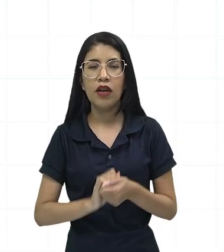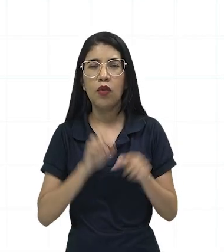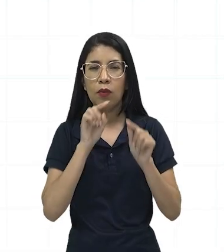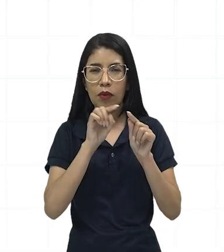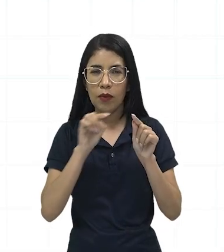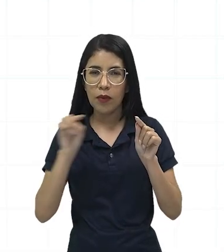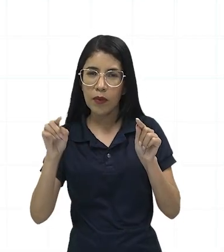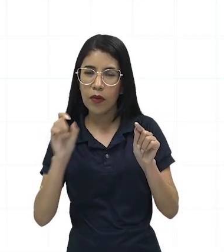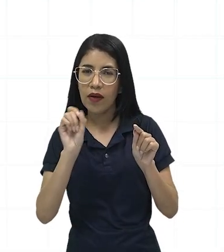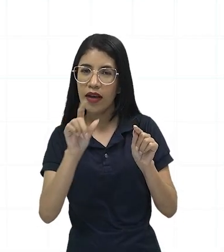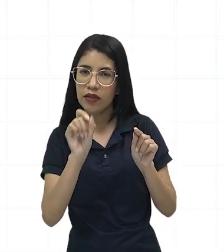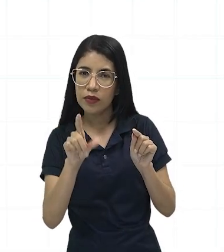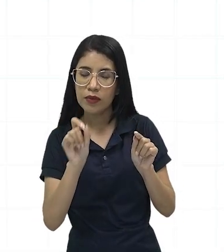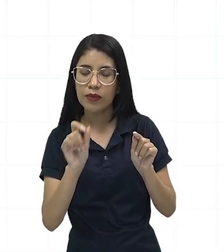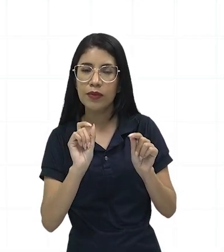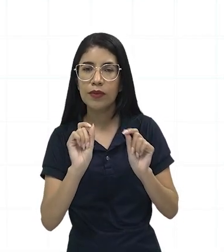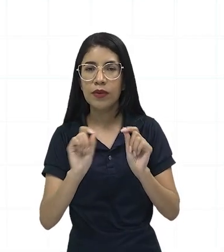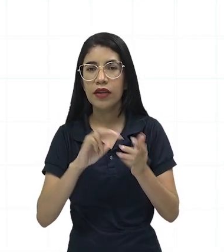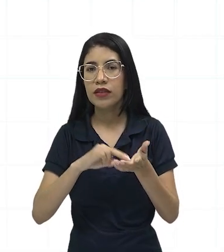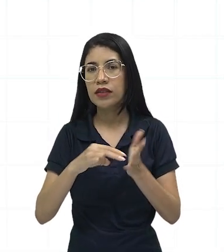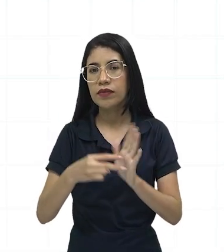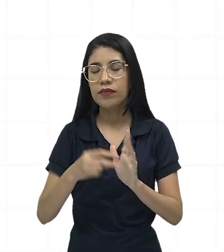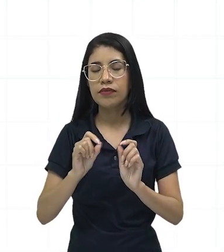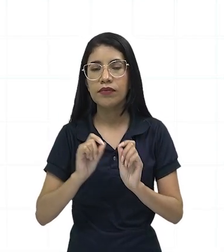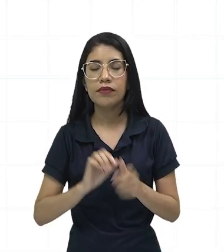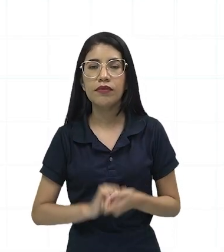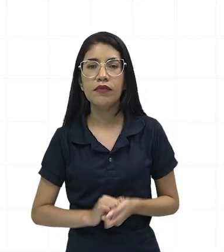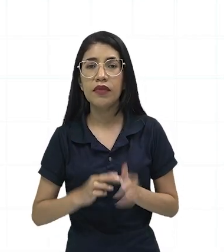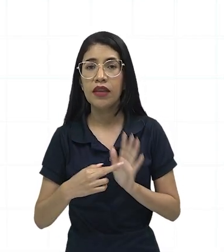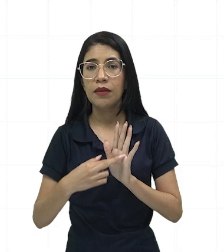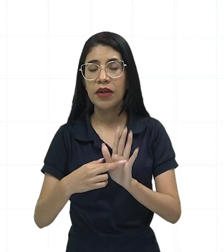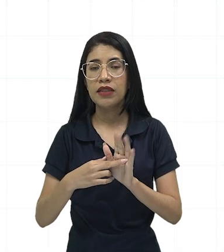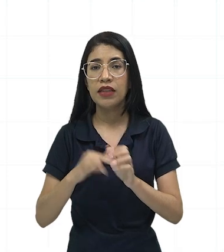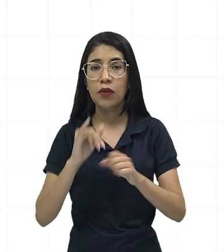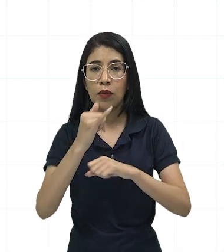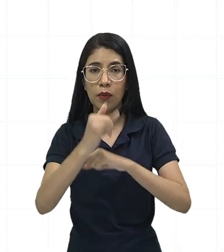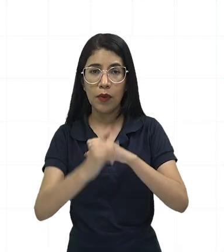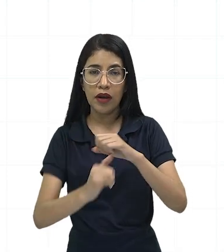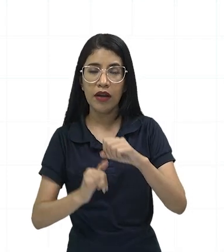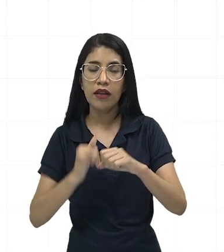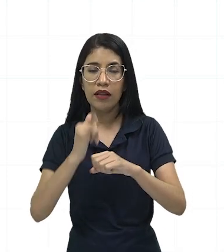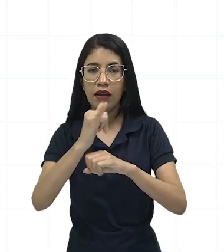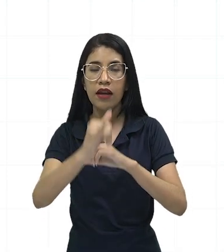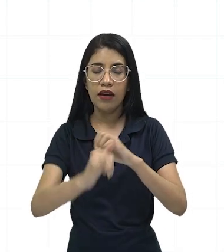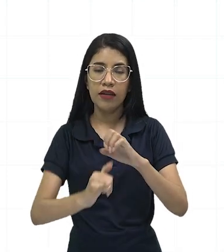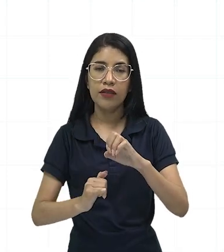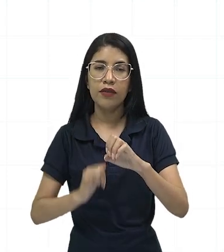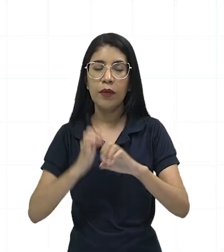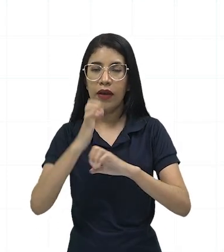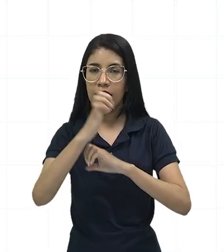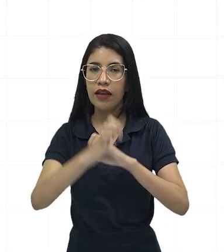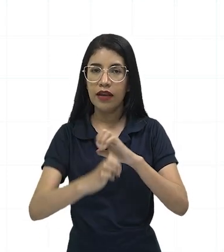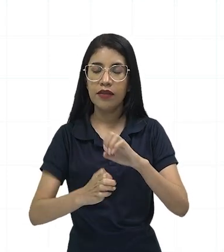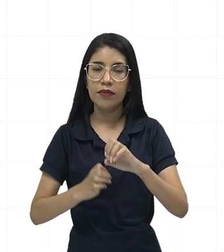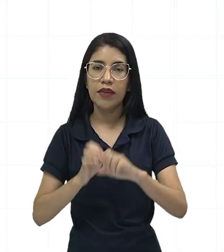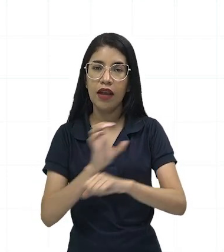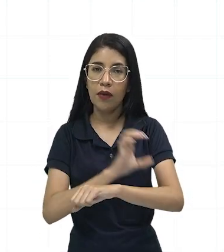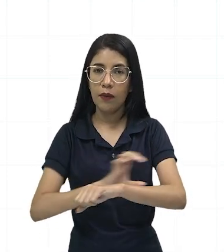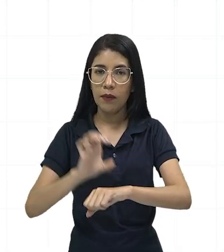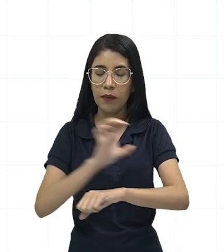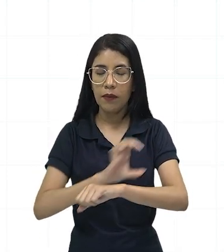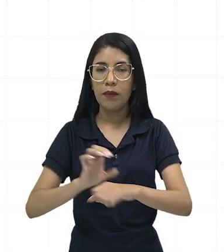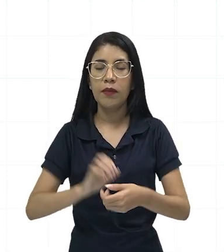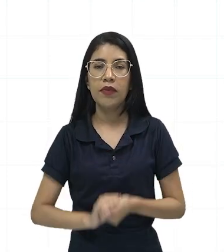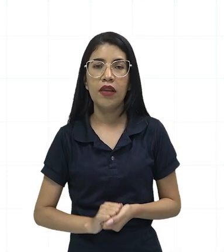azuis. Pessoal, essas bolinhas azuis representam aí os elétrons. Ela representa a corrente elétrica, tá? Eu posso